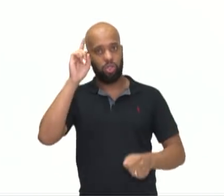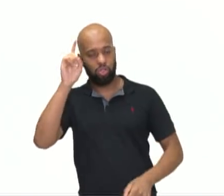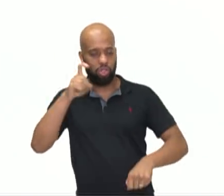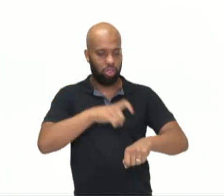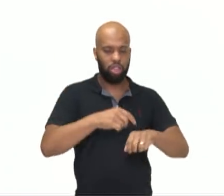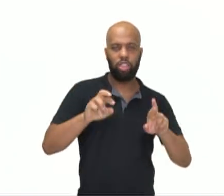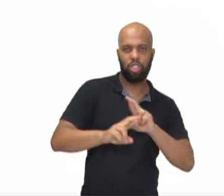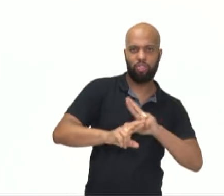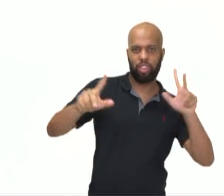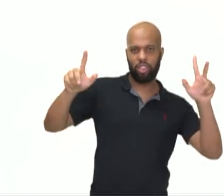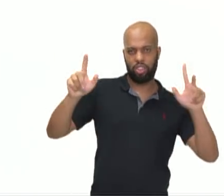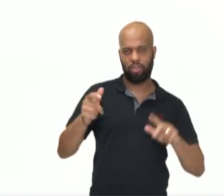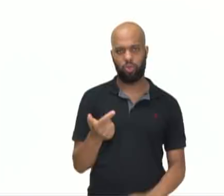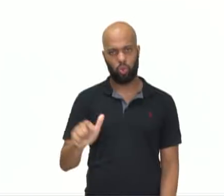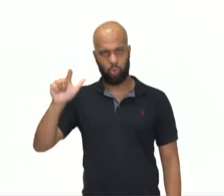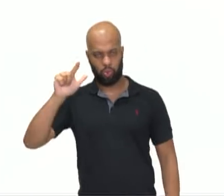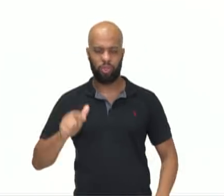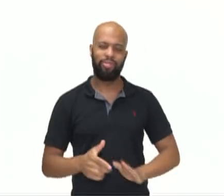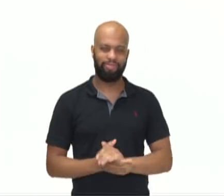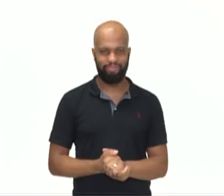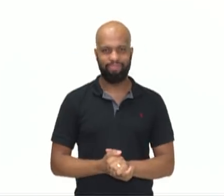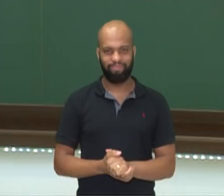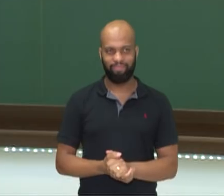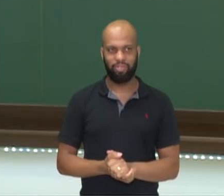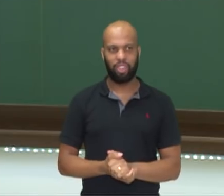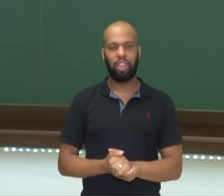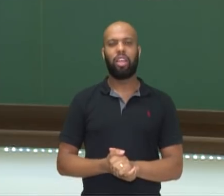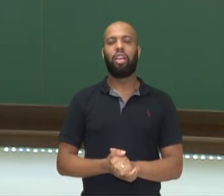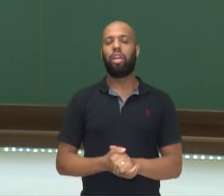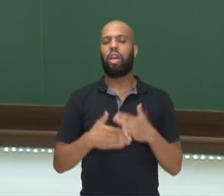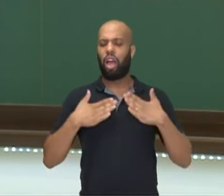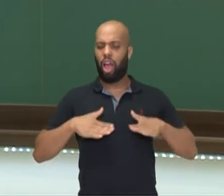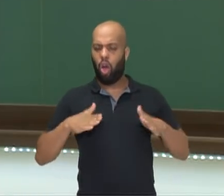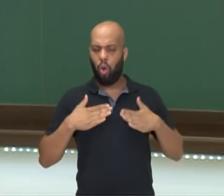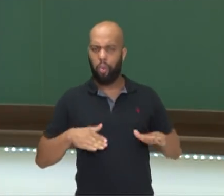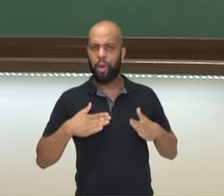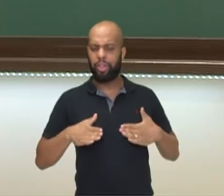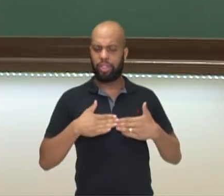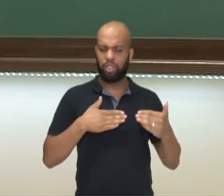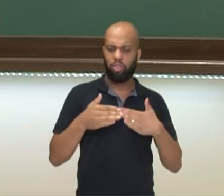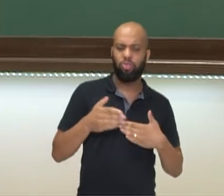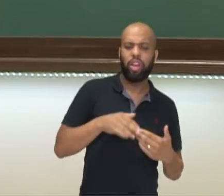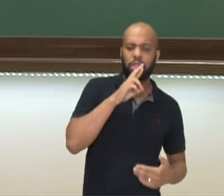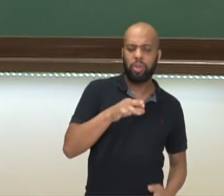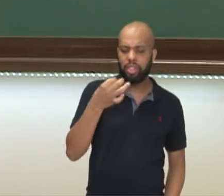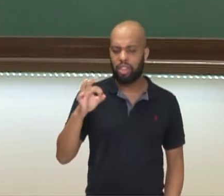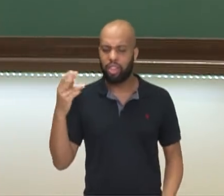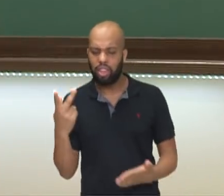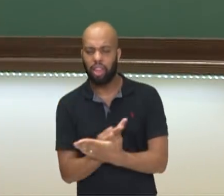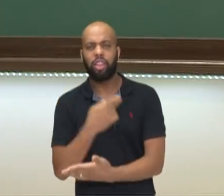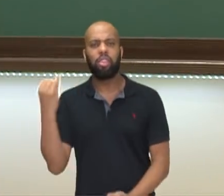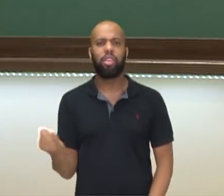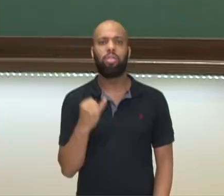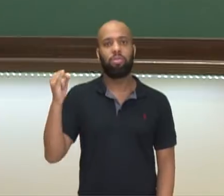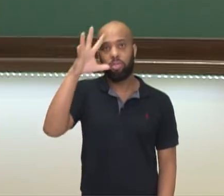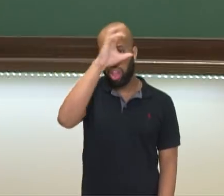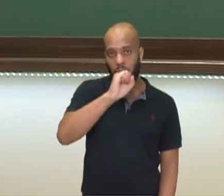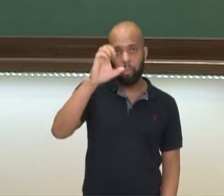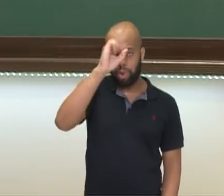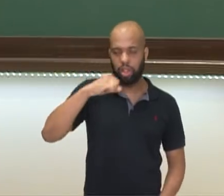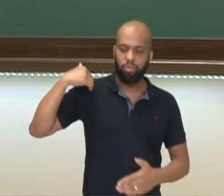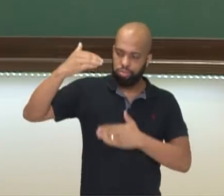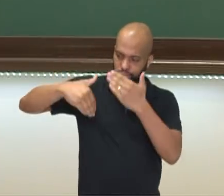uma hora diferente das outras. Não se preocupe, como eu falei, não importa quem acertou e quem errou, importa você aprender